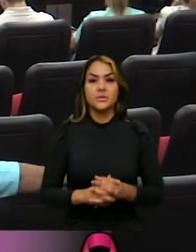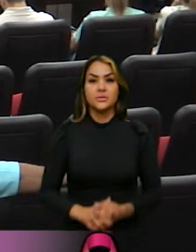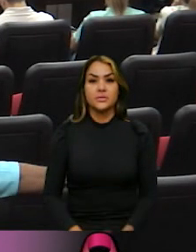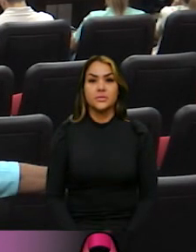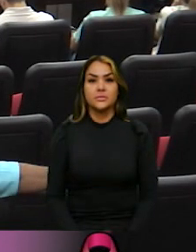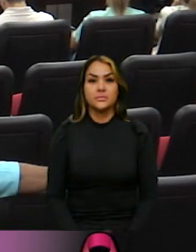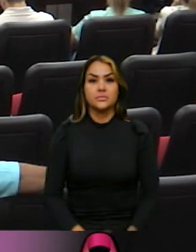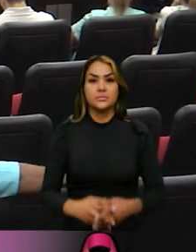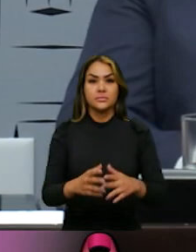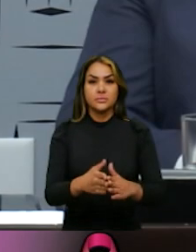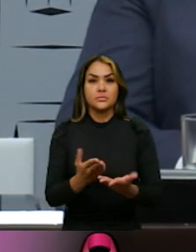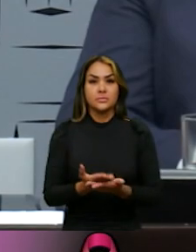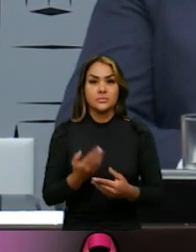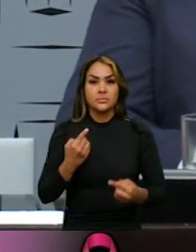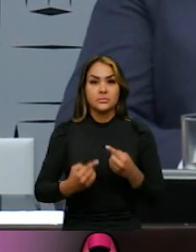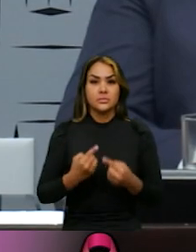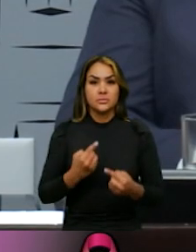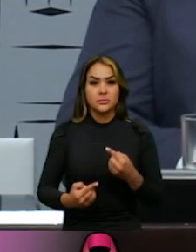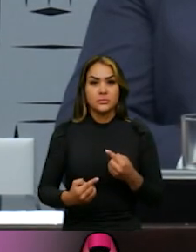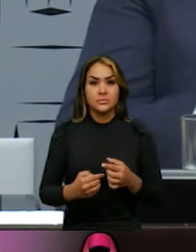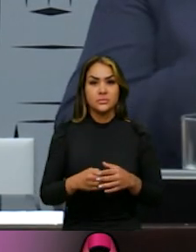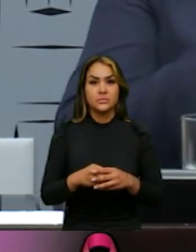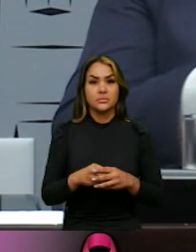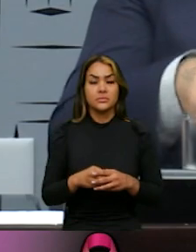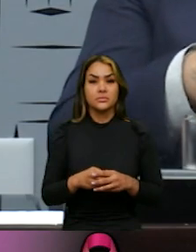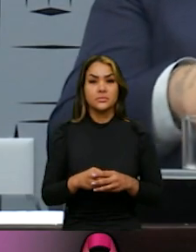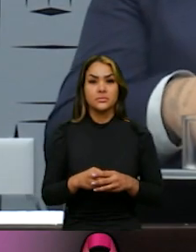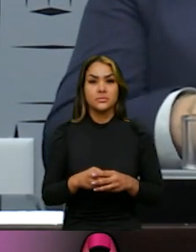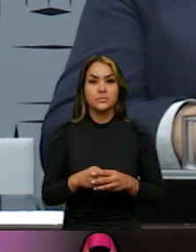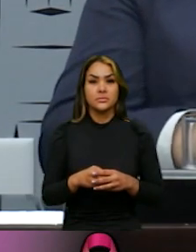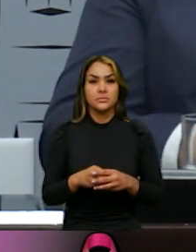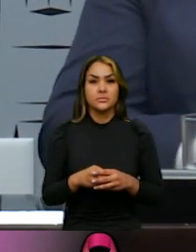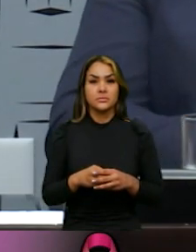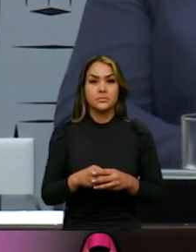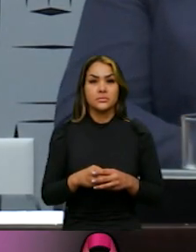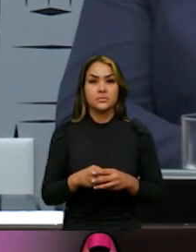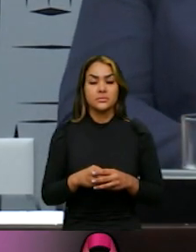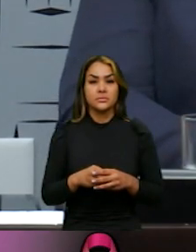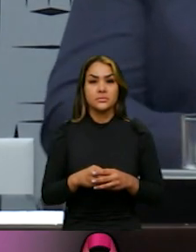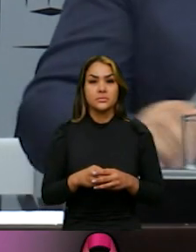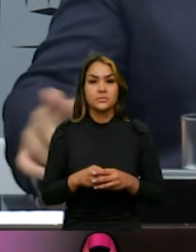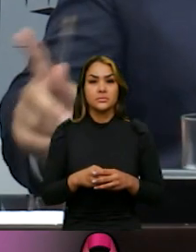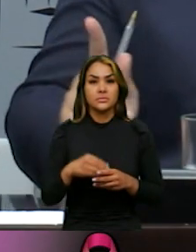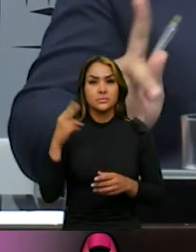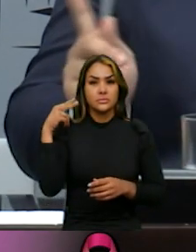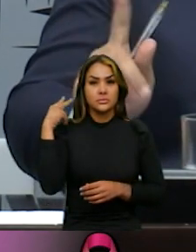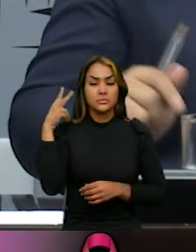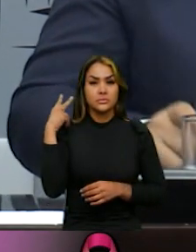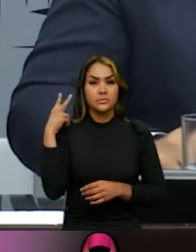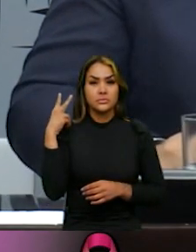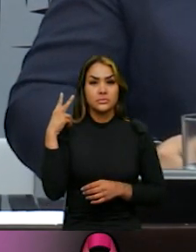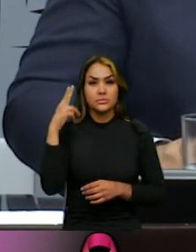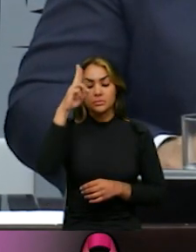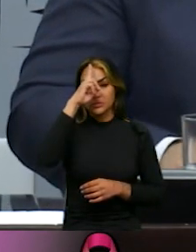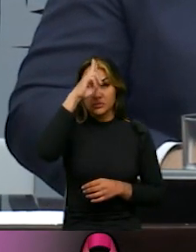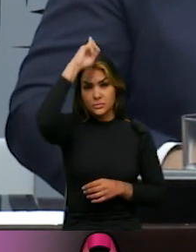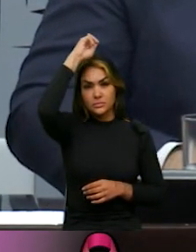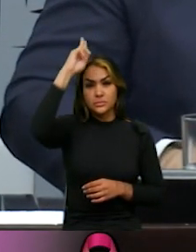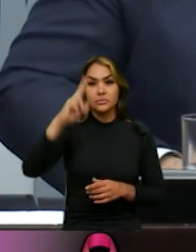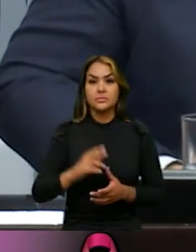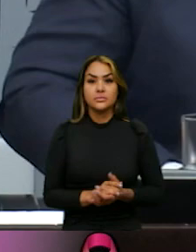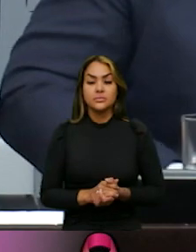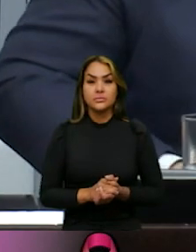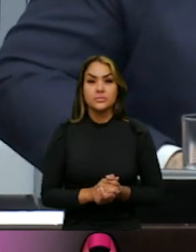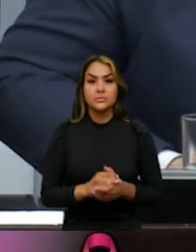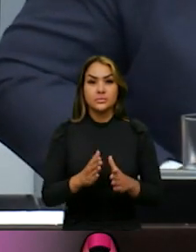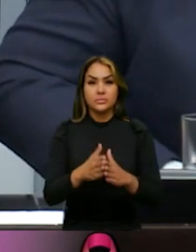O requerimento está em discussão. Com a palavra, o vereador Nelsinho Bombeiro.